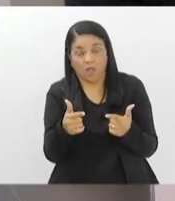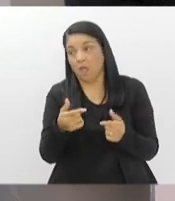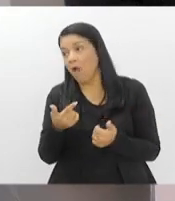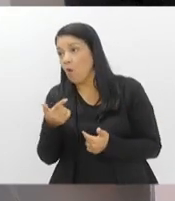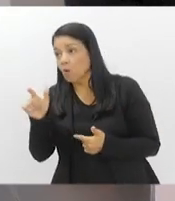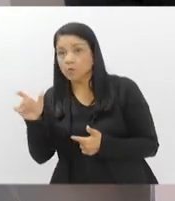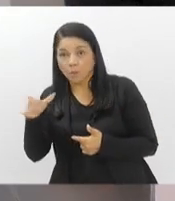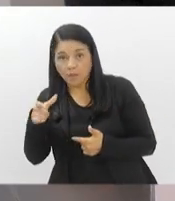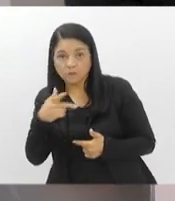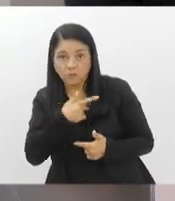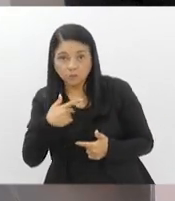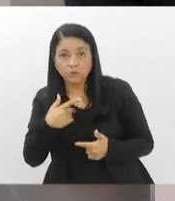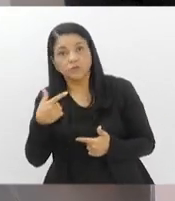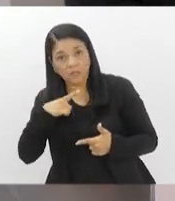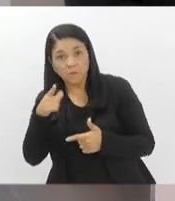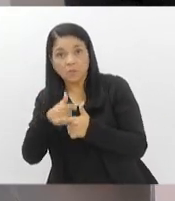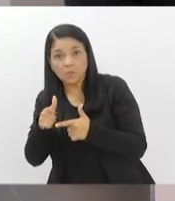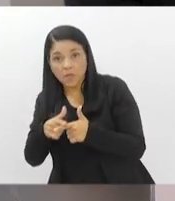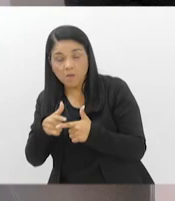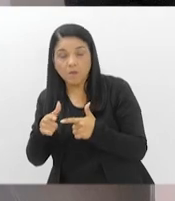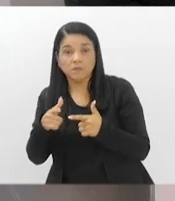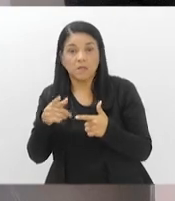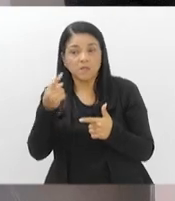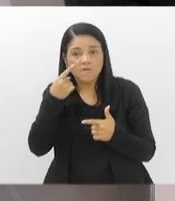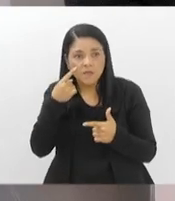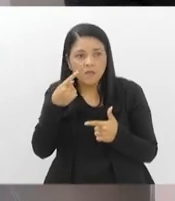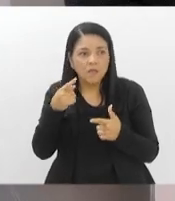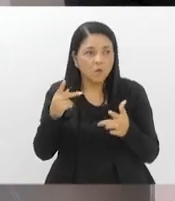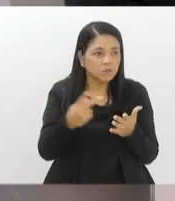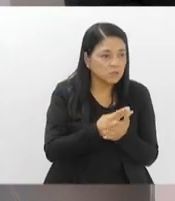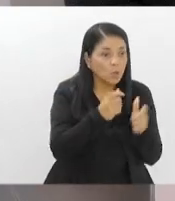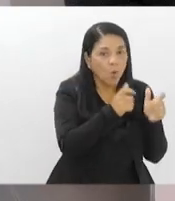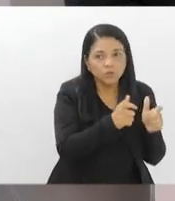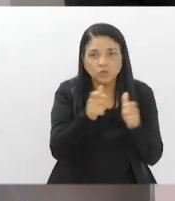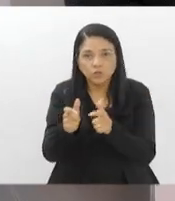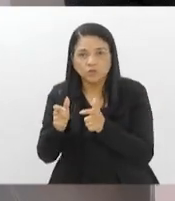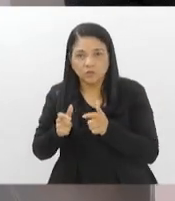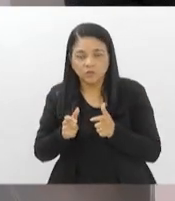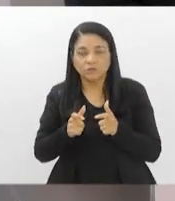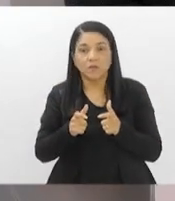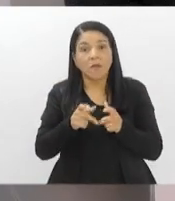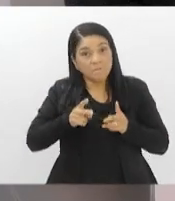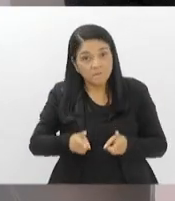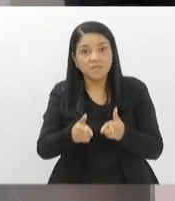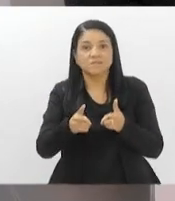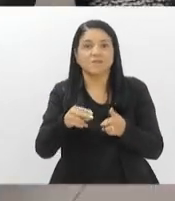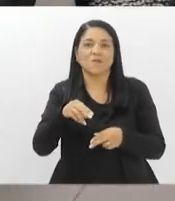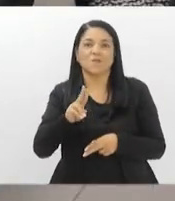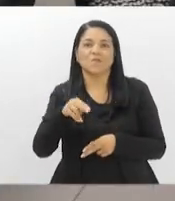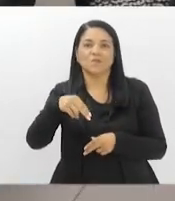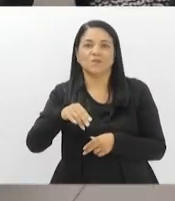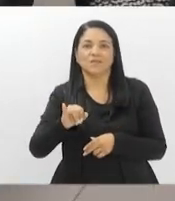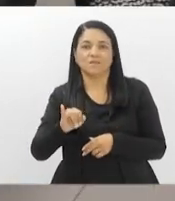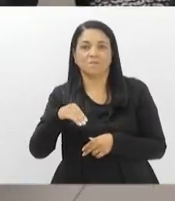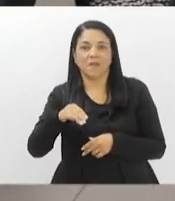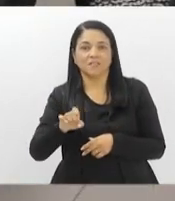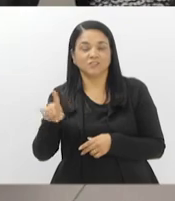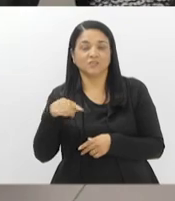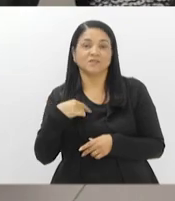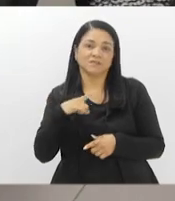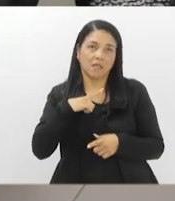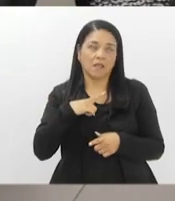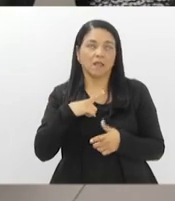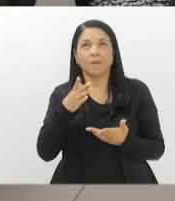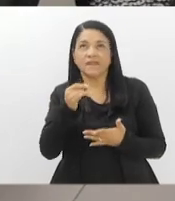muitos isso tá acontecendo tá acontecendo com todos a e às vezes é mesma Unimed né a Unimed de Volta Redonda dá problema a jra não dá